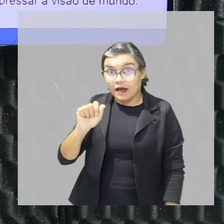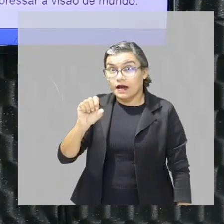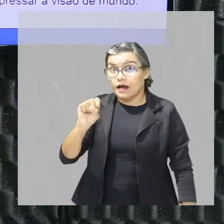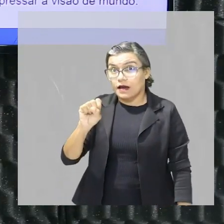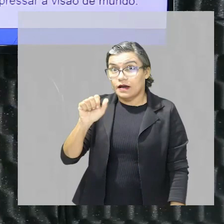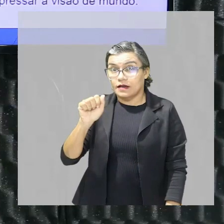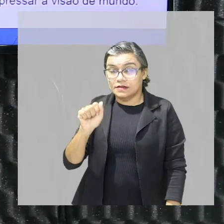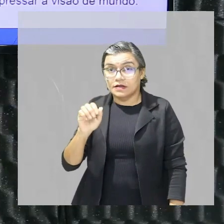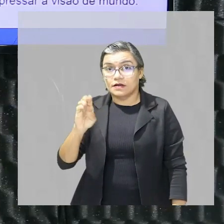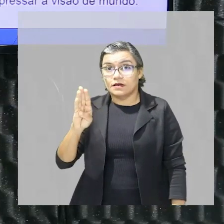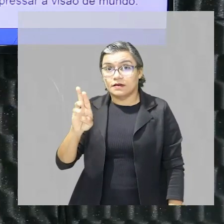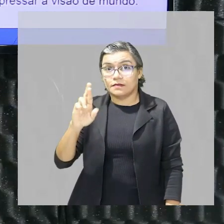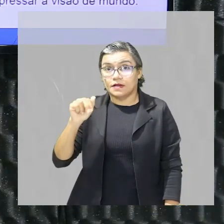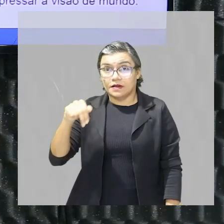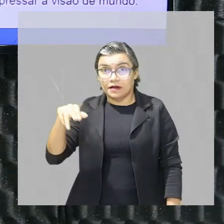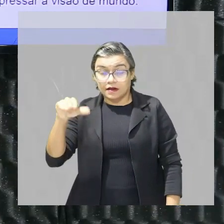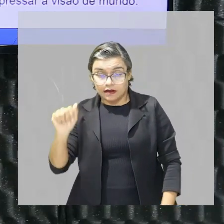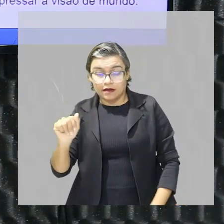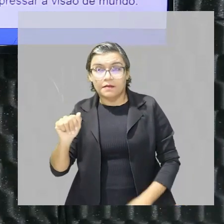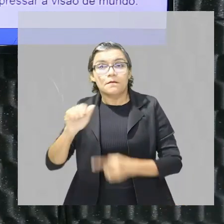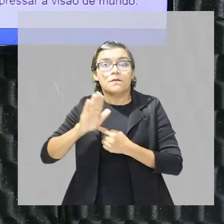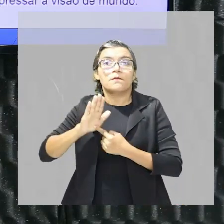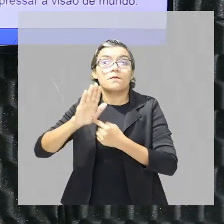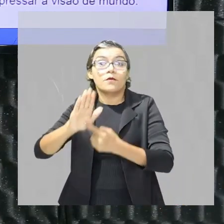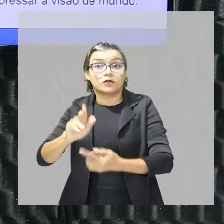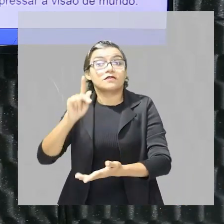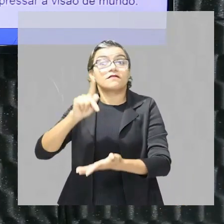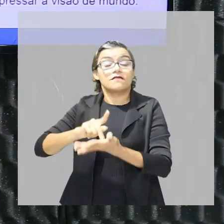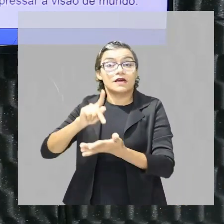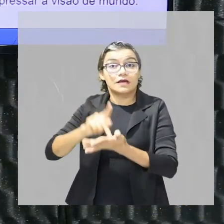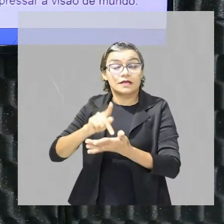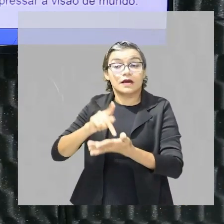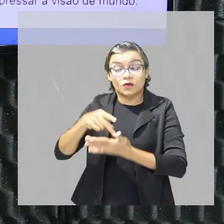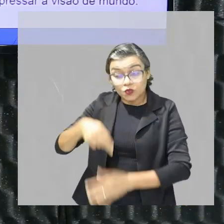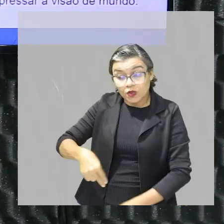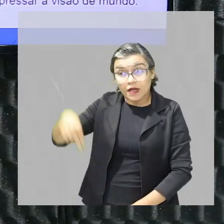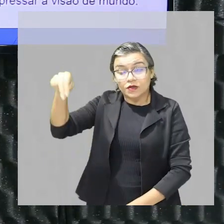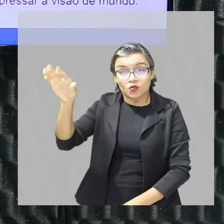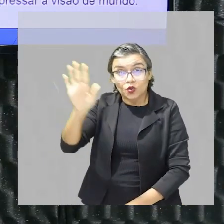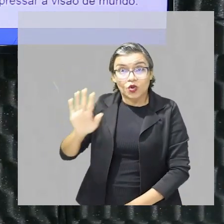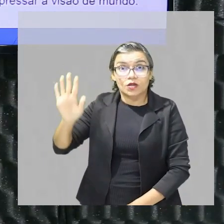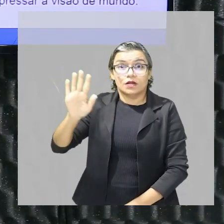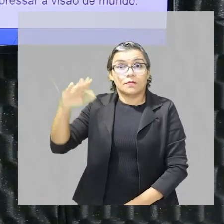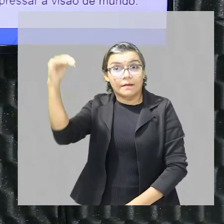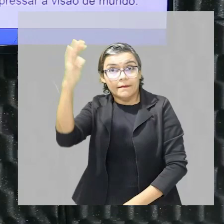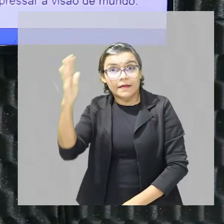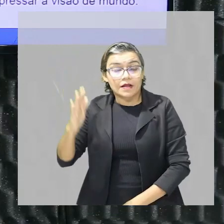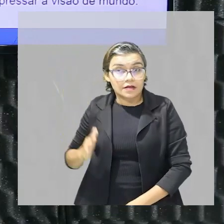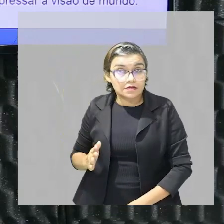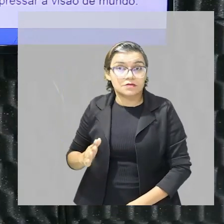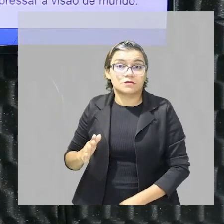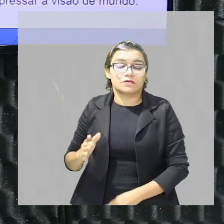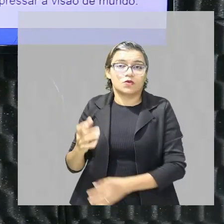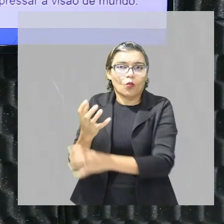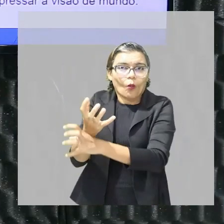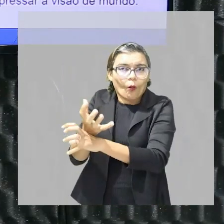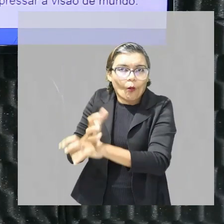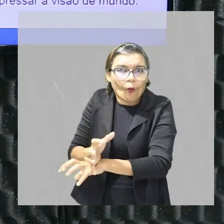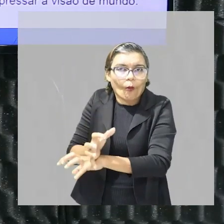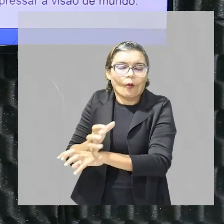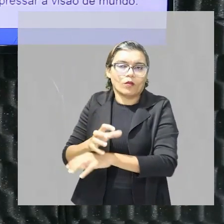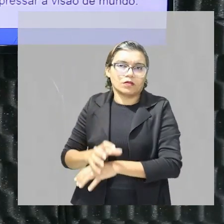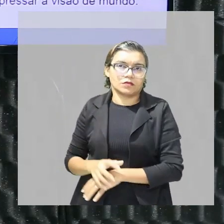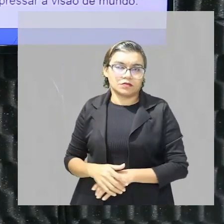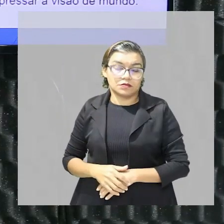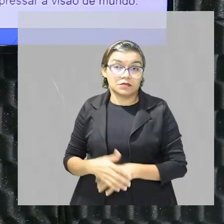os versos de a realidade típica da região Nordeste do Brasil qual seja seca desse modo